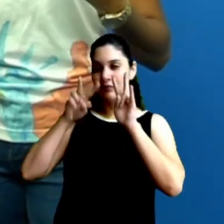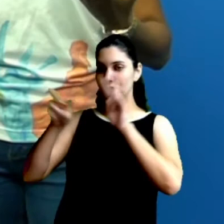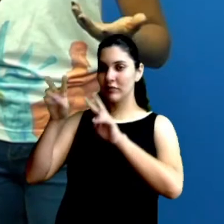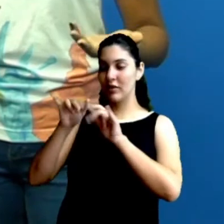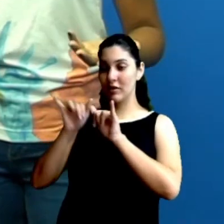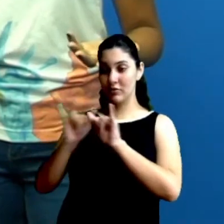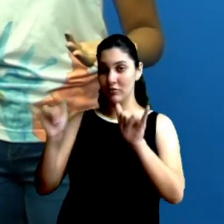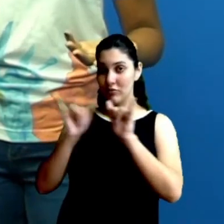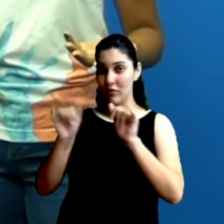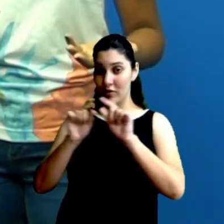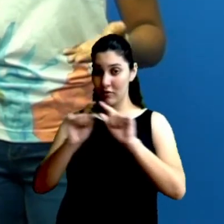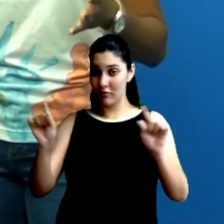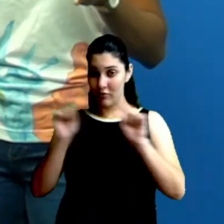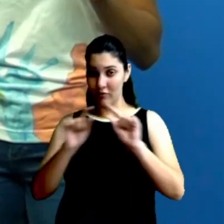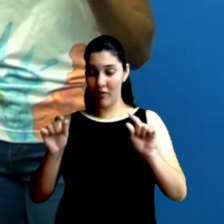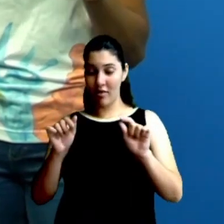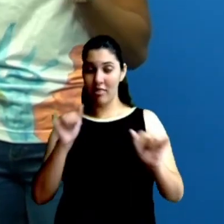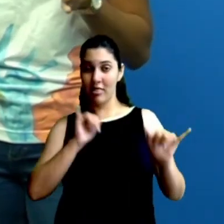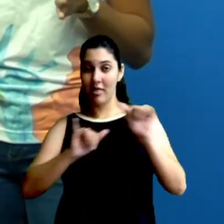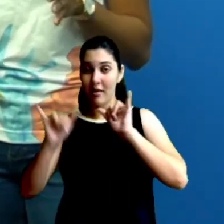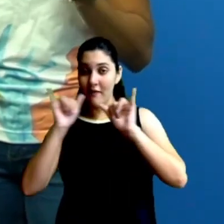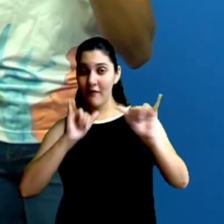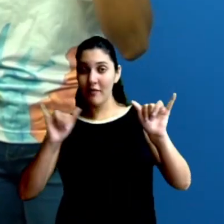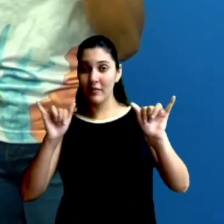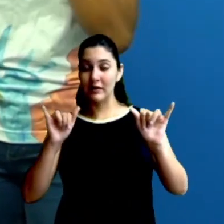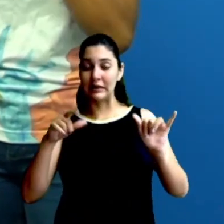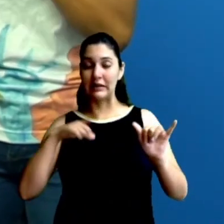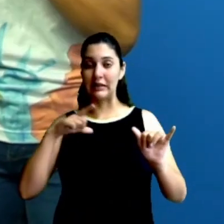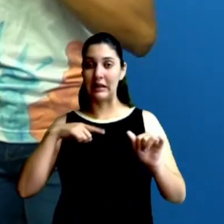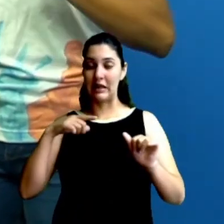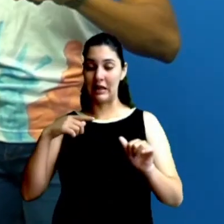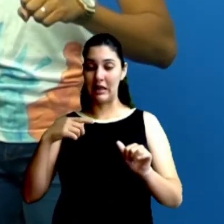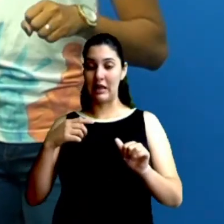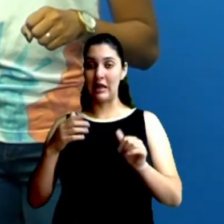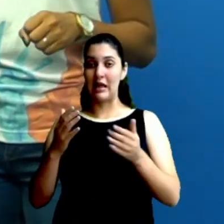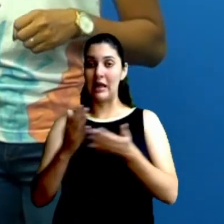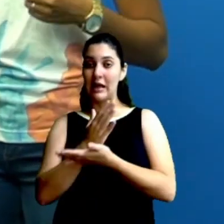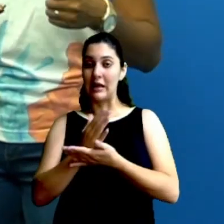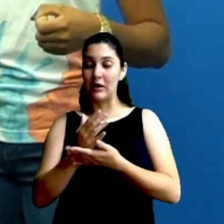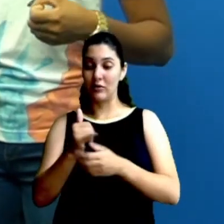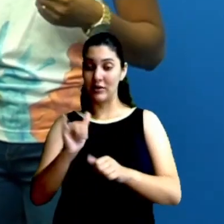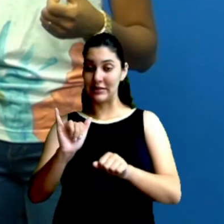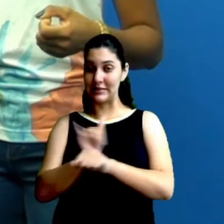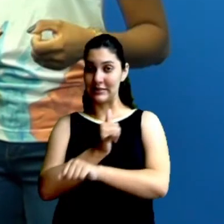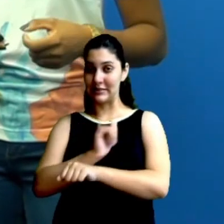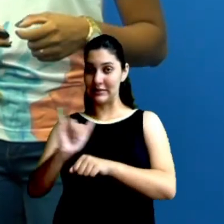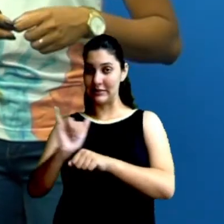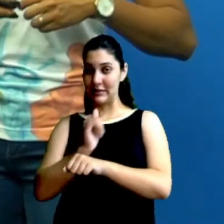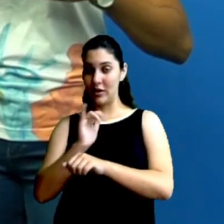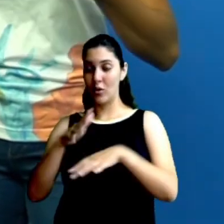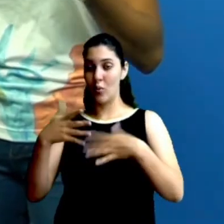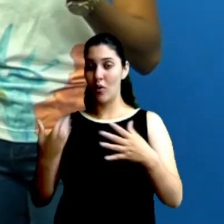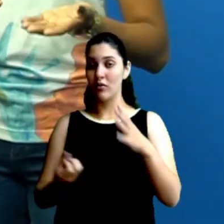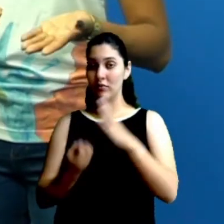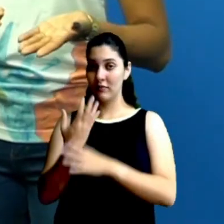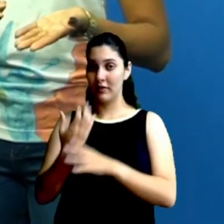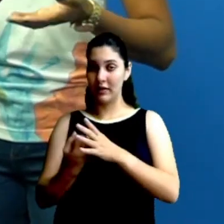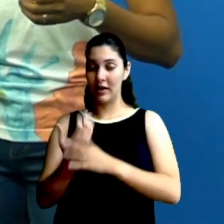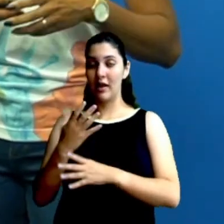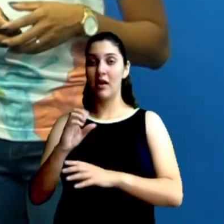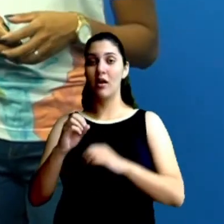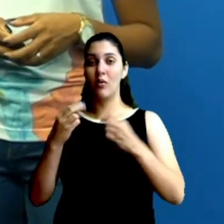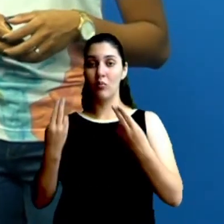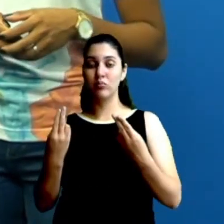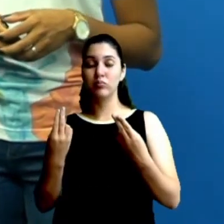informação que está sendo passada, que é aí que mora a grande estratégia quando a gente vai elaborar ou quando a gente quer passar